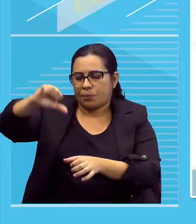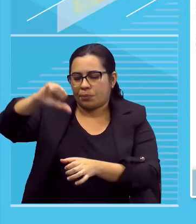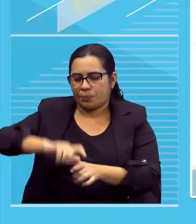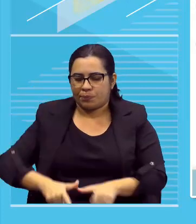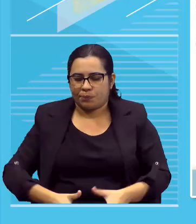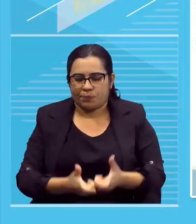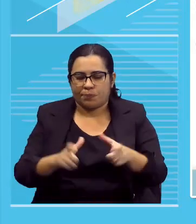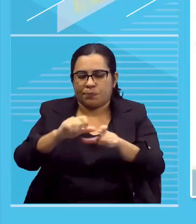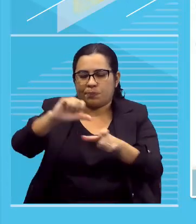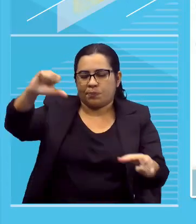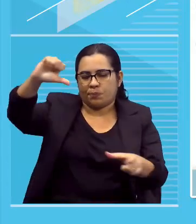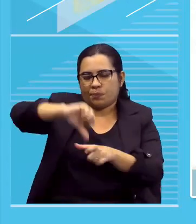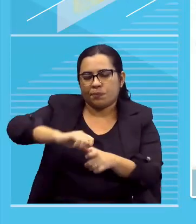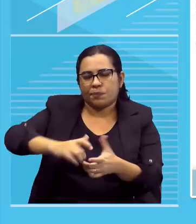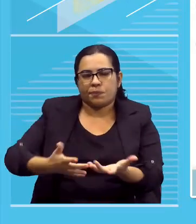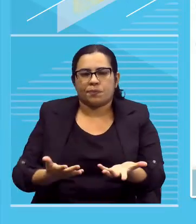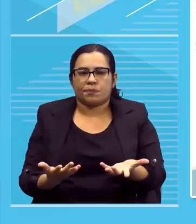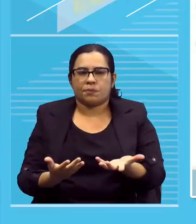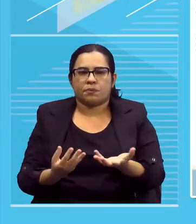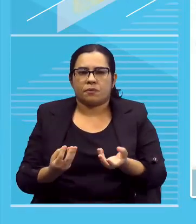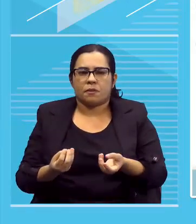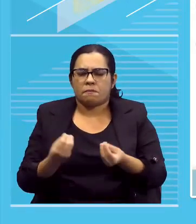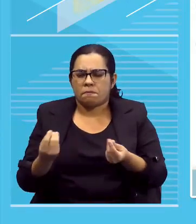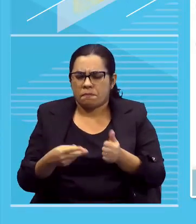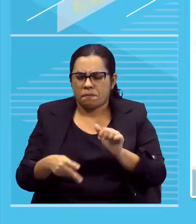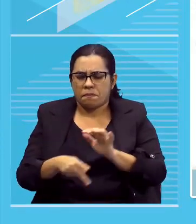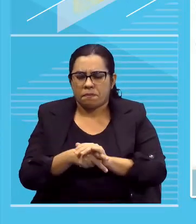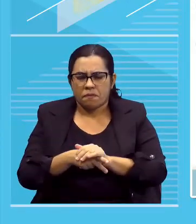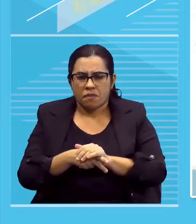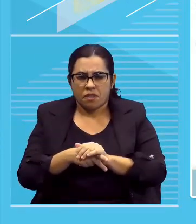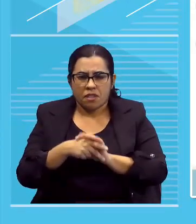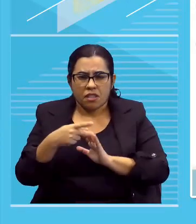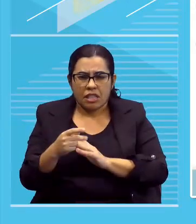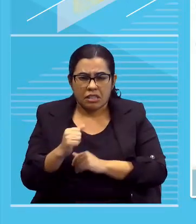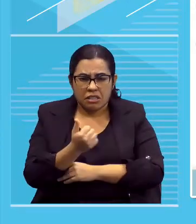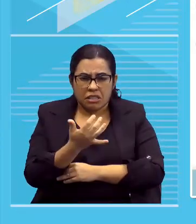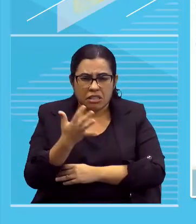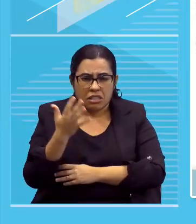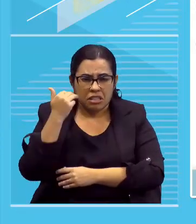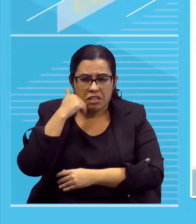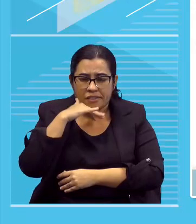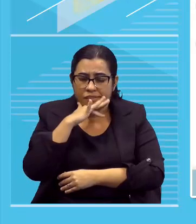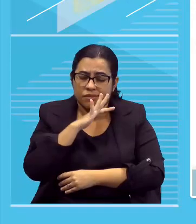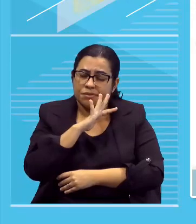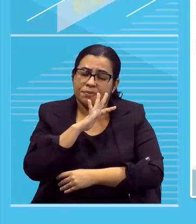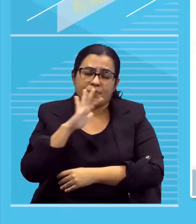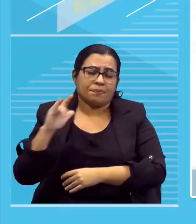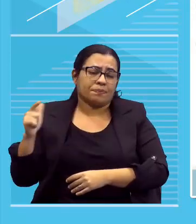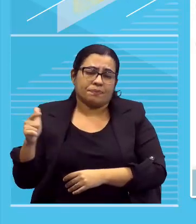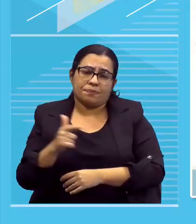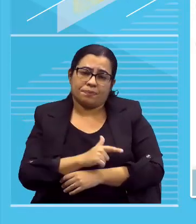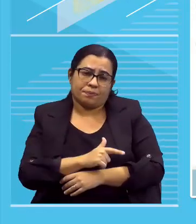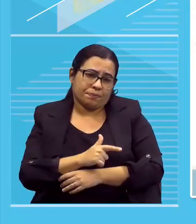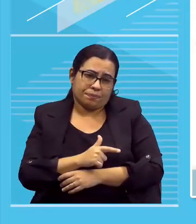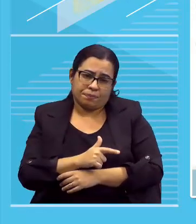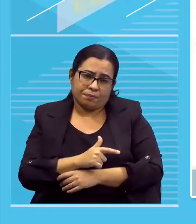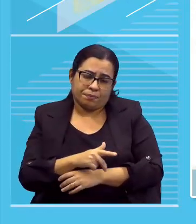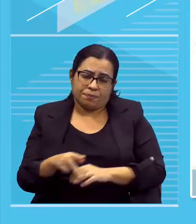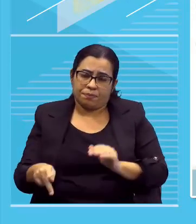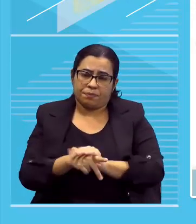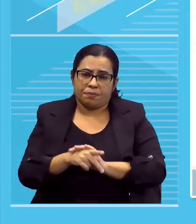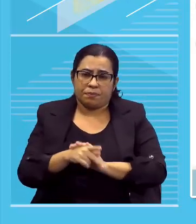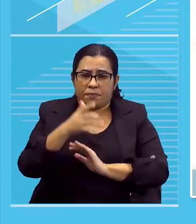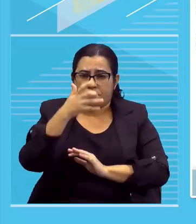isso nos tira a essência principal que é a natureza dessas